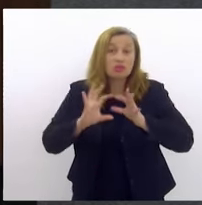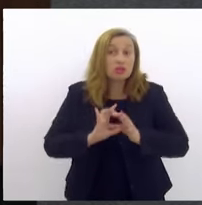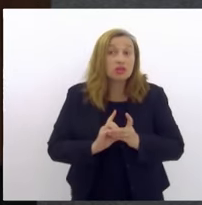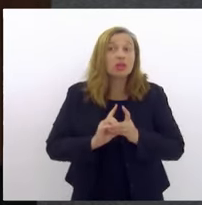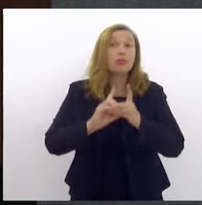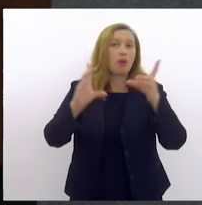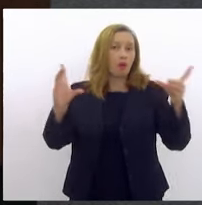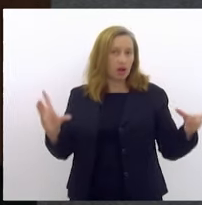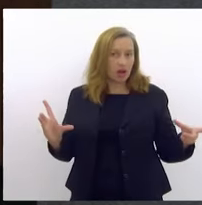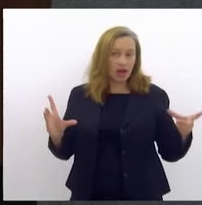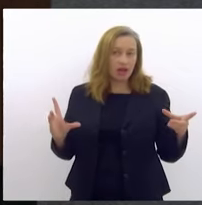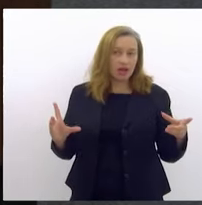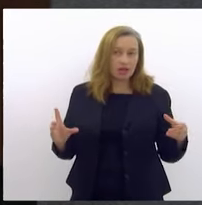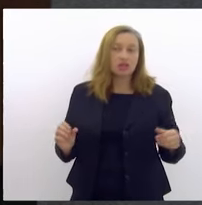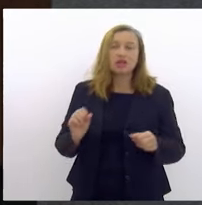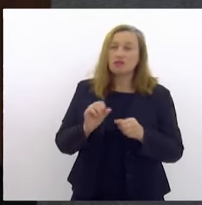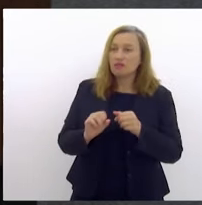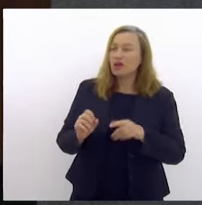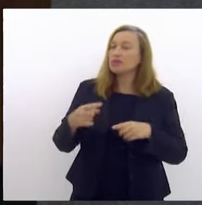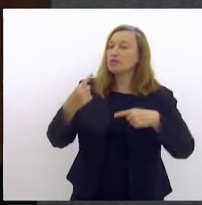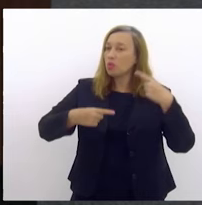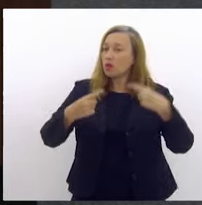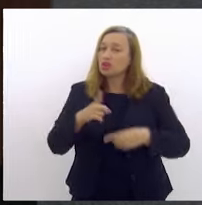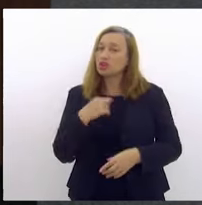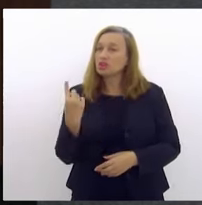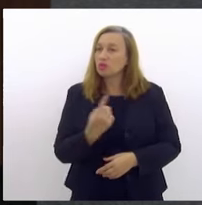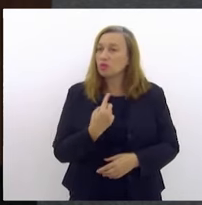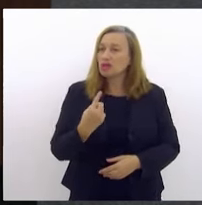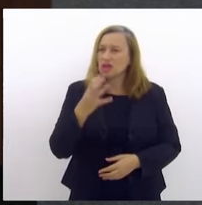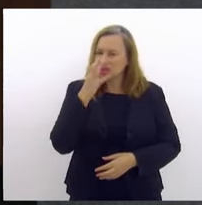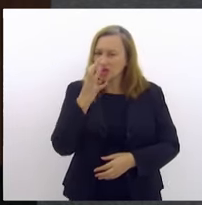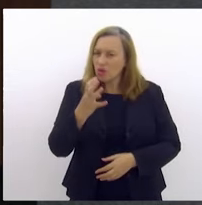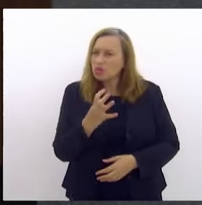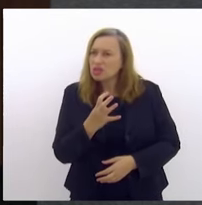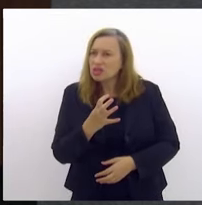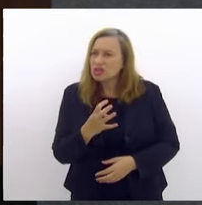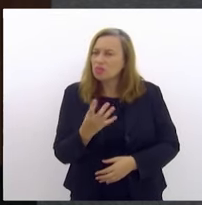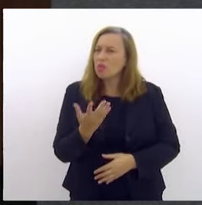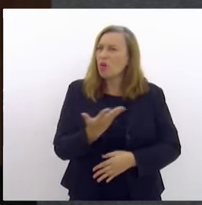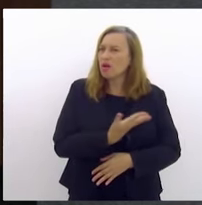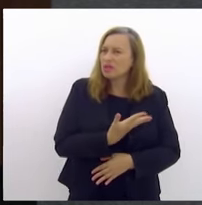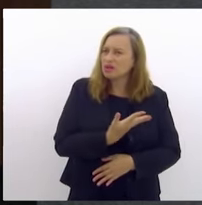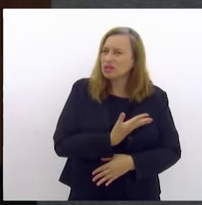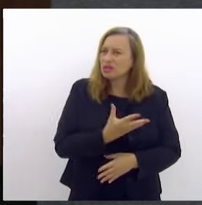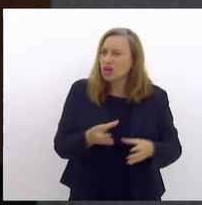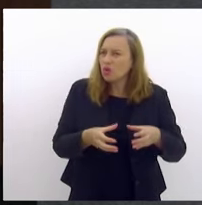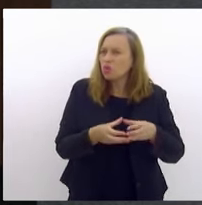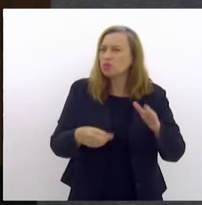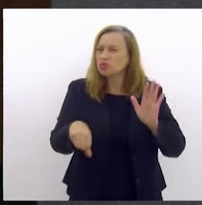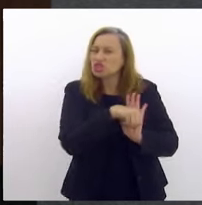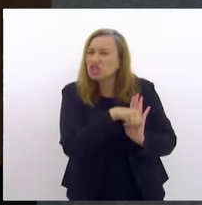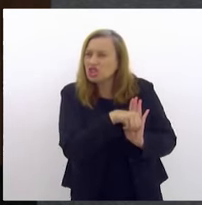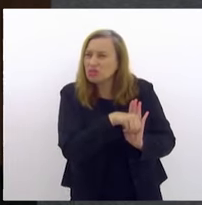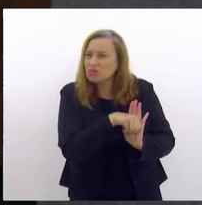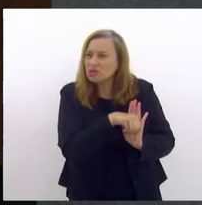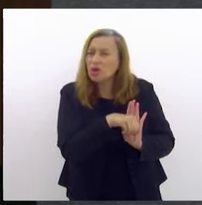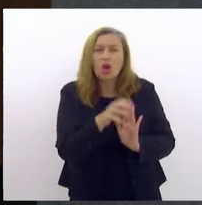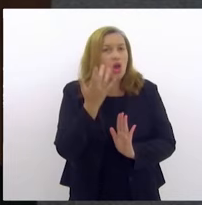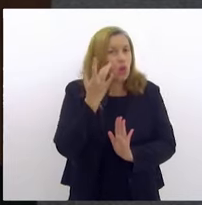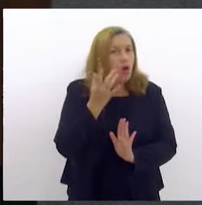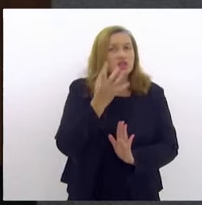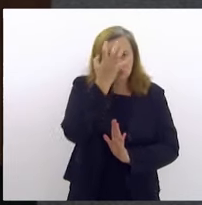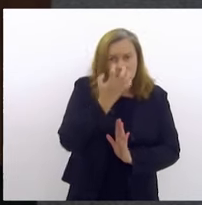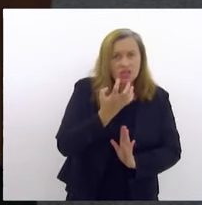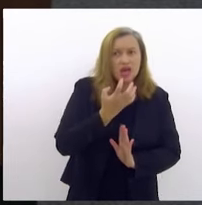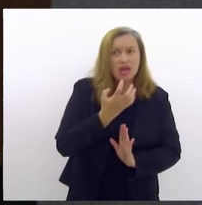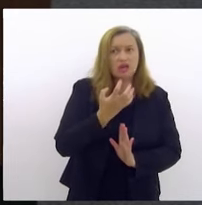de partidos, a gente faz a nossa política. Ser acusada aqui por um colega de participar de uma facção criminosa, eu acho isso